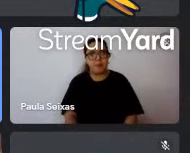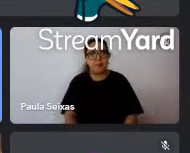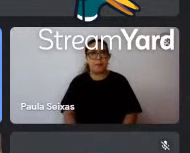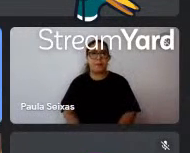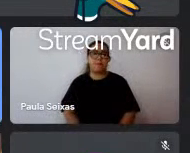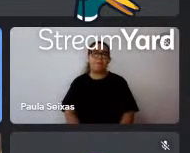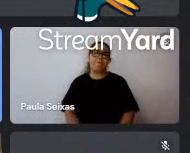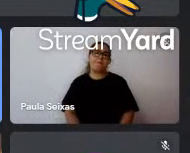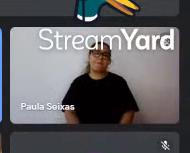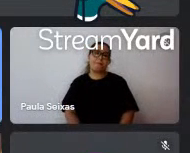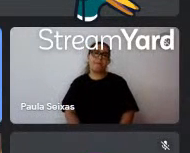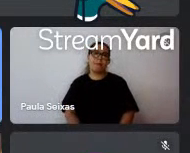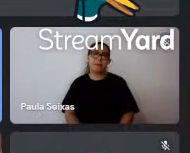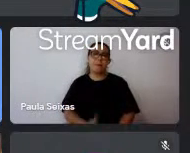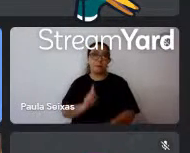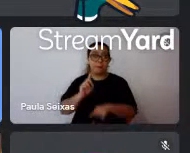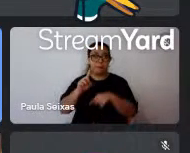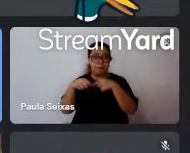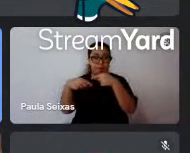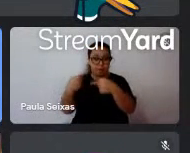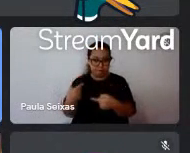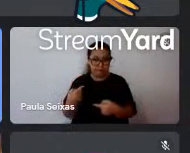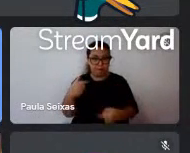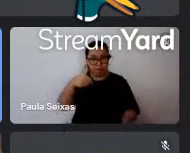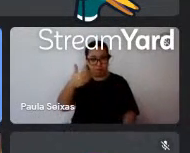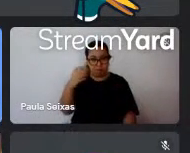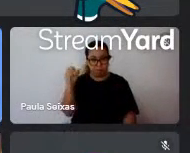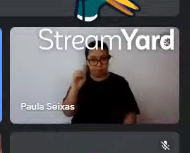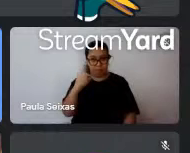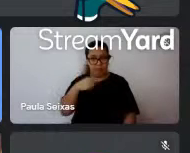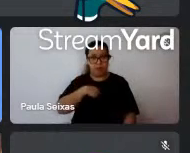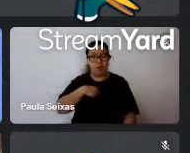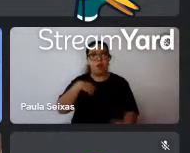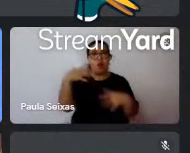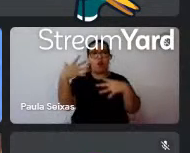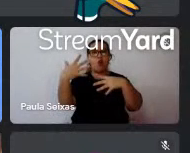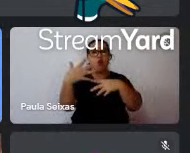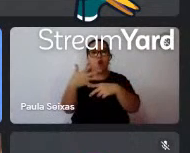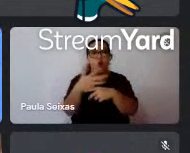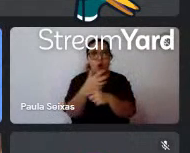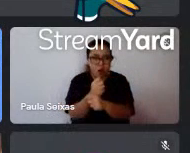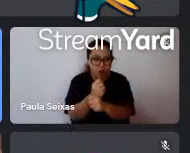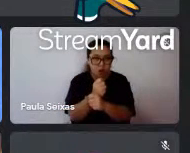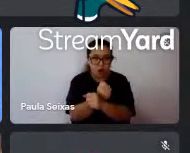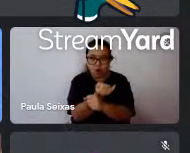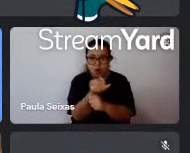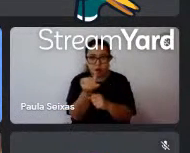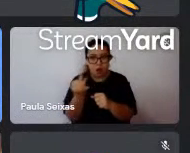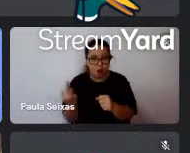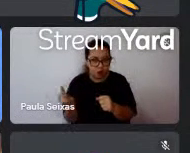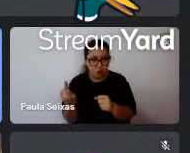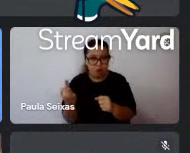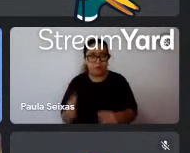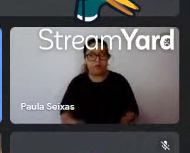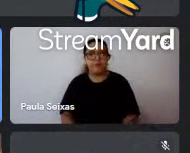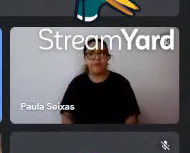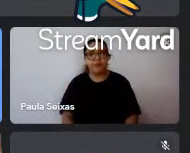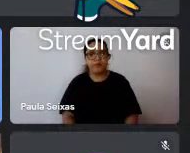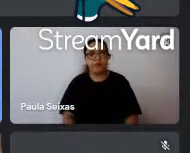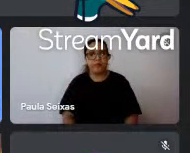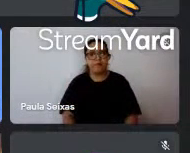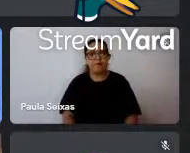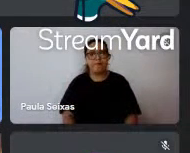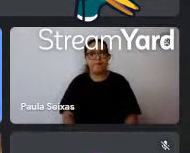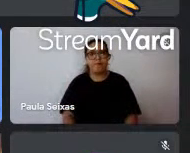No passo seguinte, eu contabilizei esses dados. Infelizmente, o ELAN ainda não está preparado para